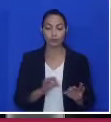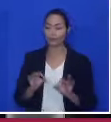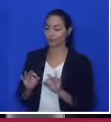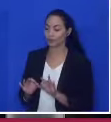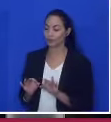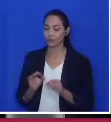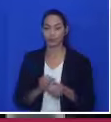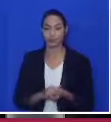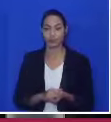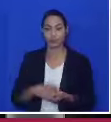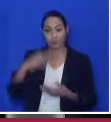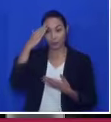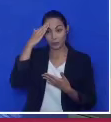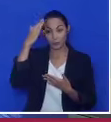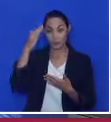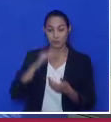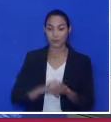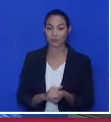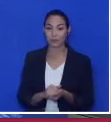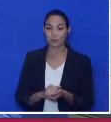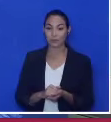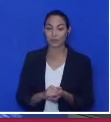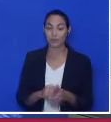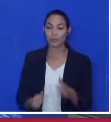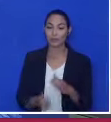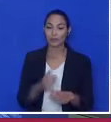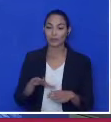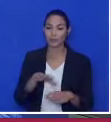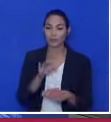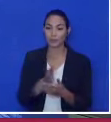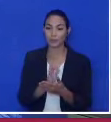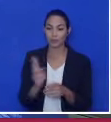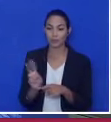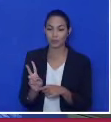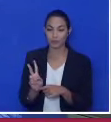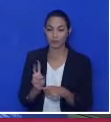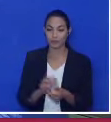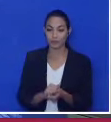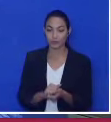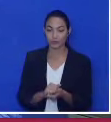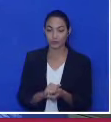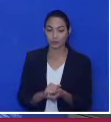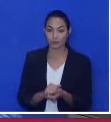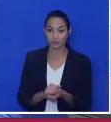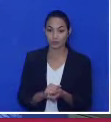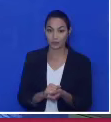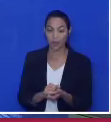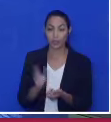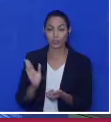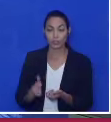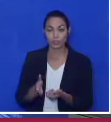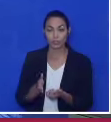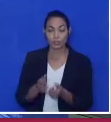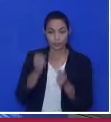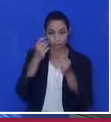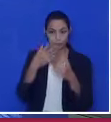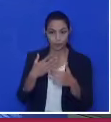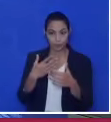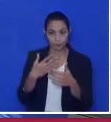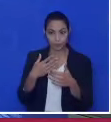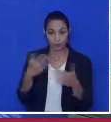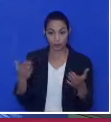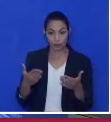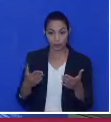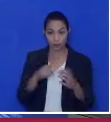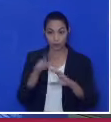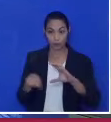confirmo. Sim, confirmo. Obrigado. Primeiro sorteio realizado, validado por nossas auditoras, conforme explicado. O